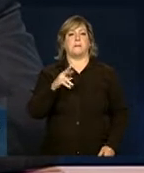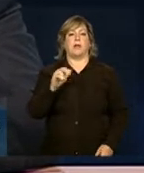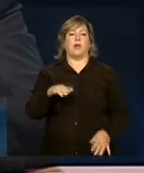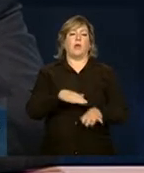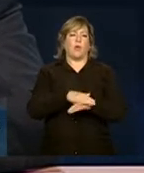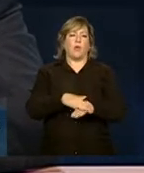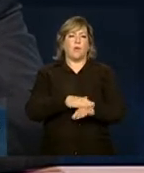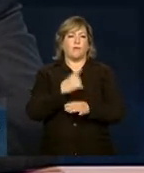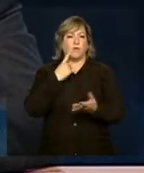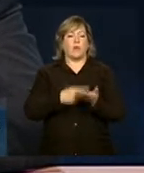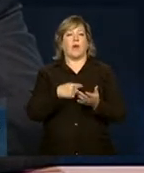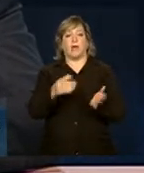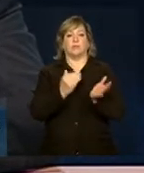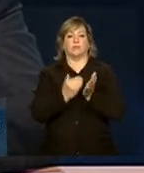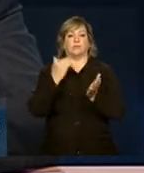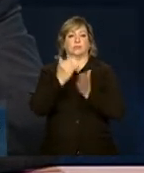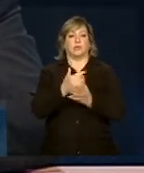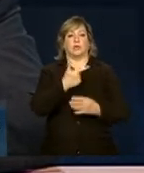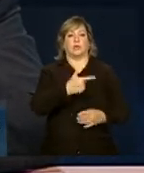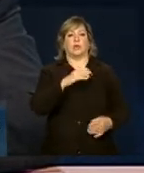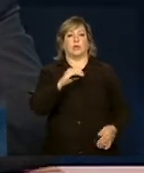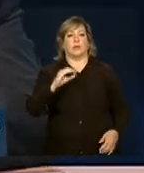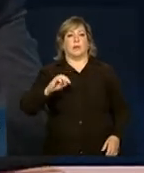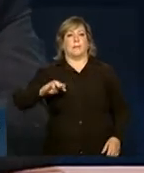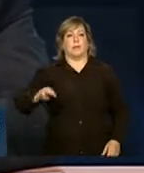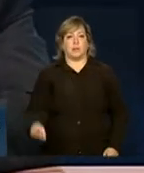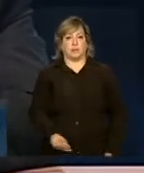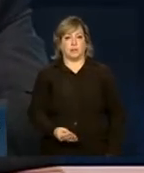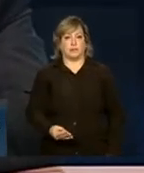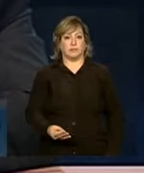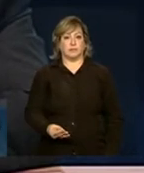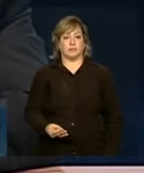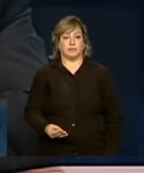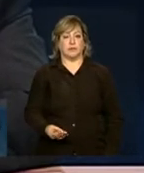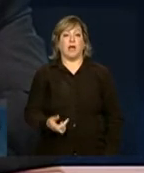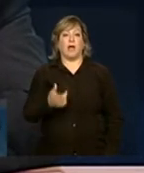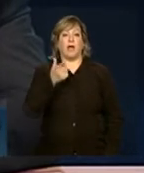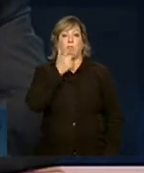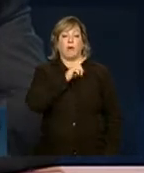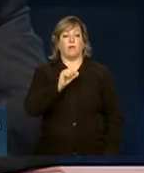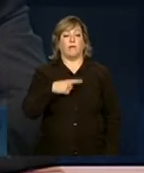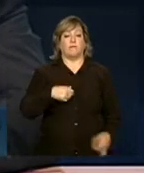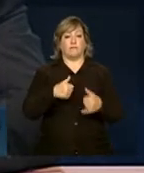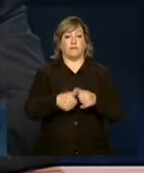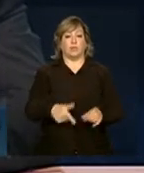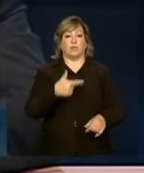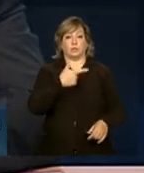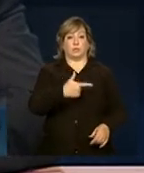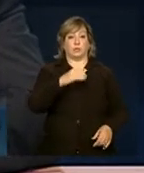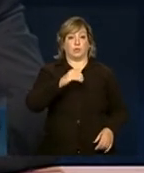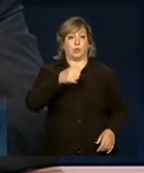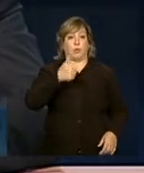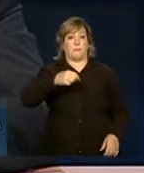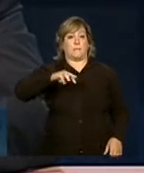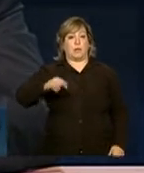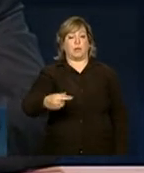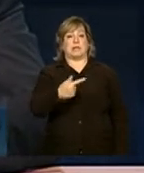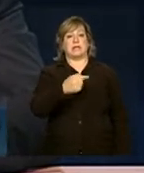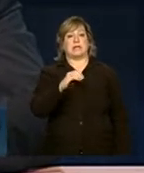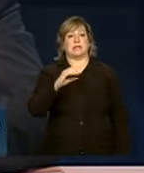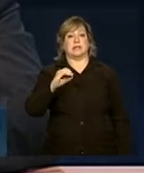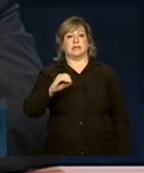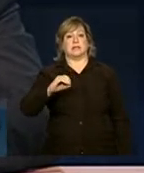conversando negociamos ela aumentou para 200 milhões e eu tô vendo aqui que acabou ficando 201772018